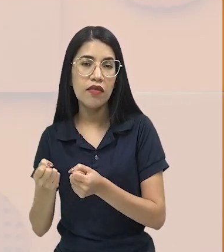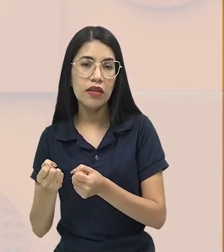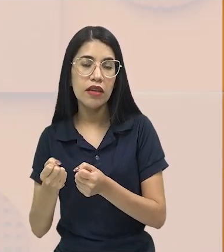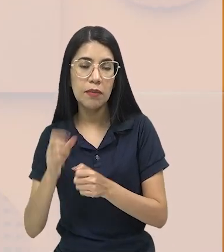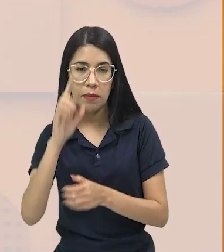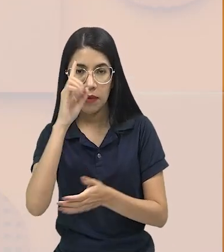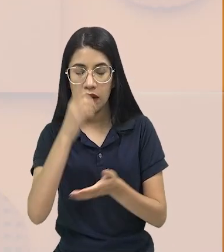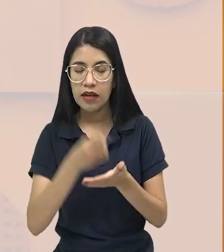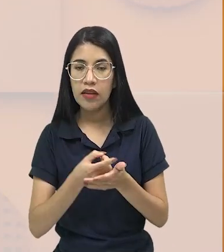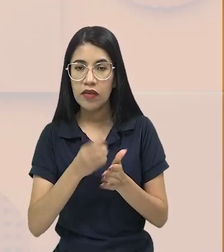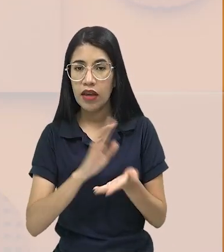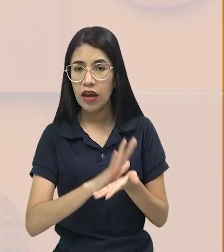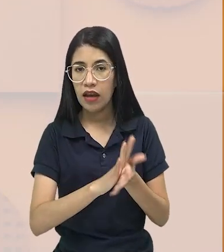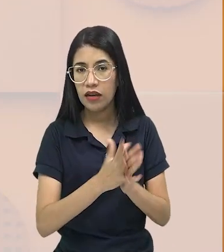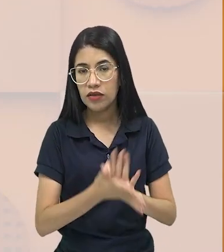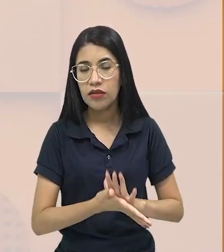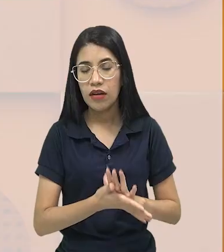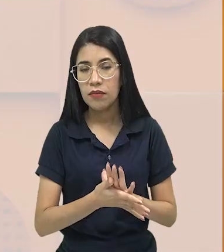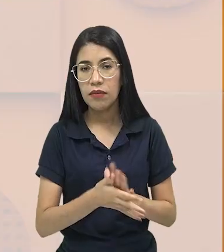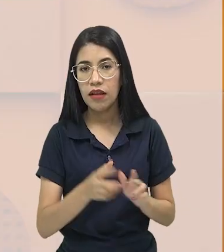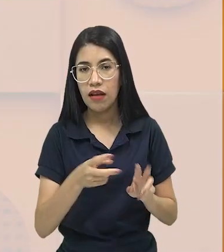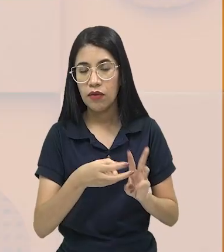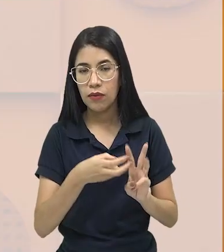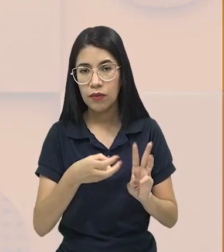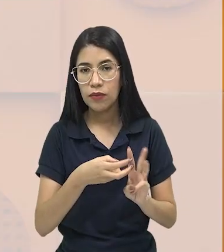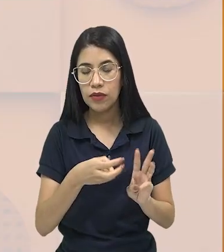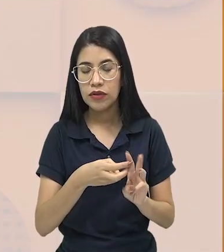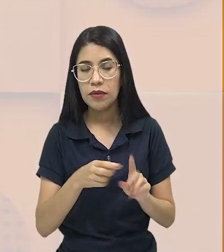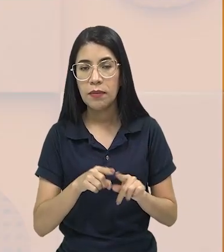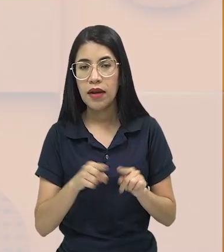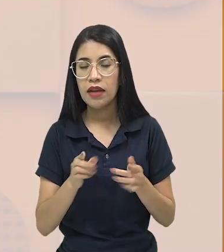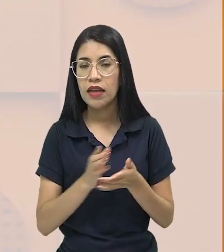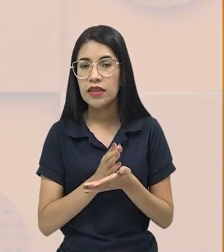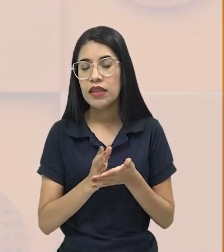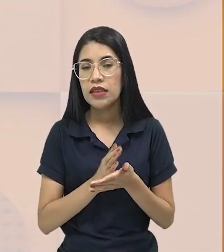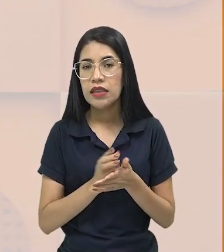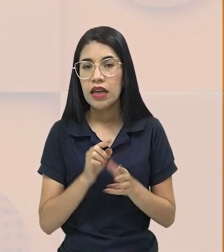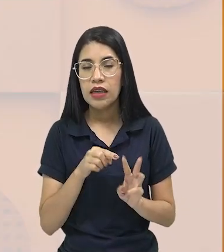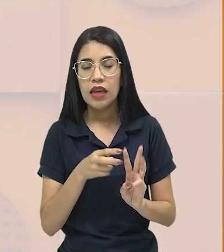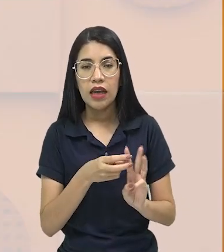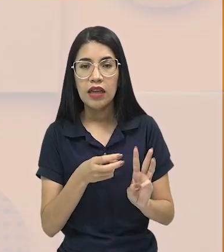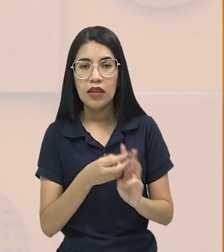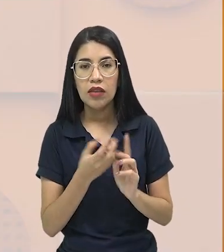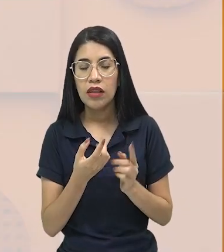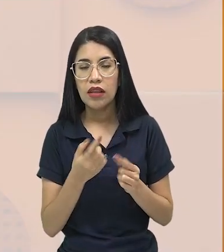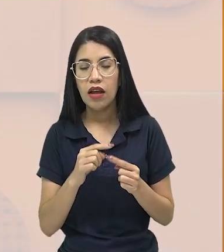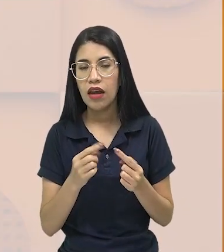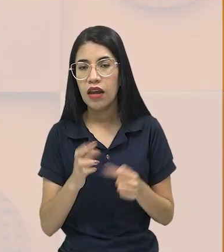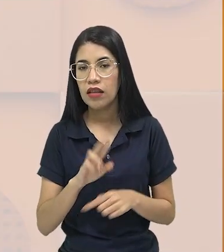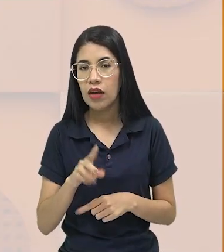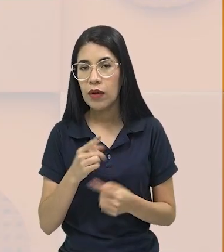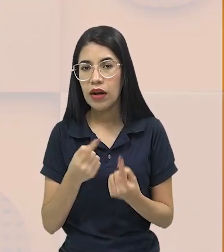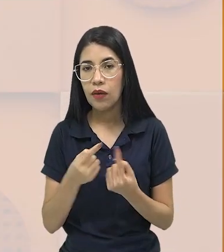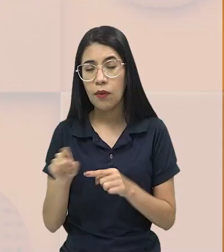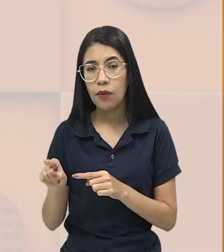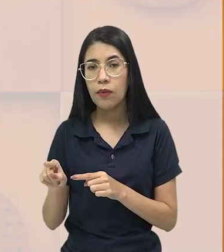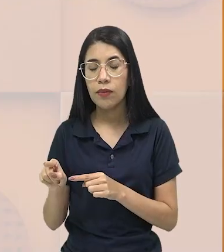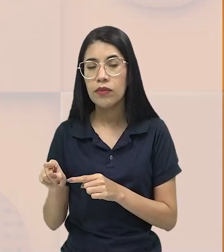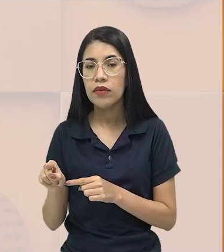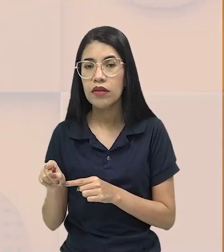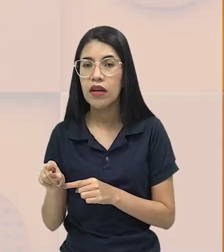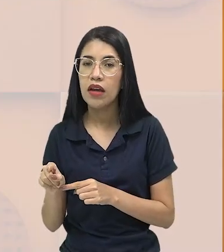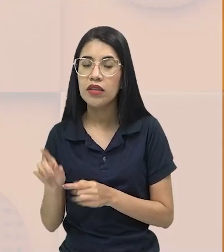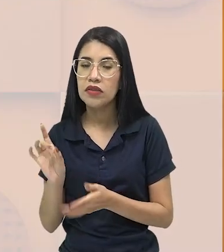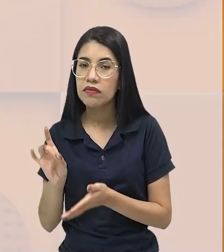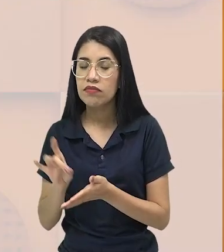Podia acontecer, às vezes, que mesmo que essa etnia não representasse uma ameaça de fato ao bem-estar físico,